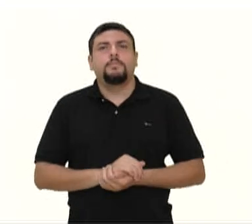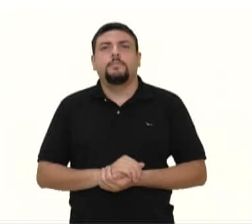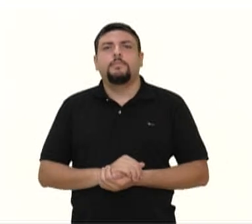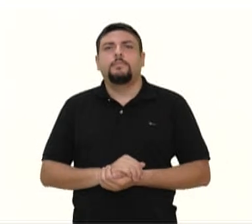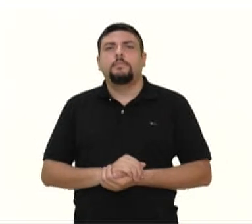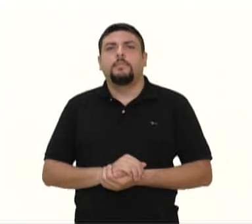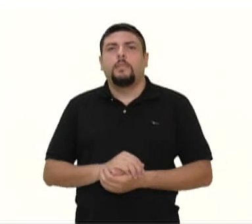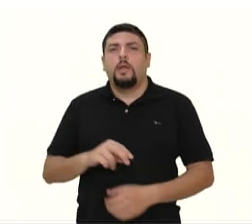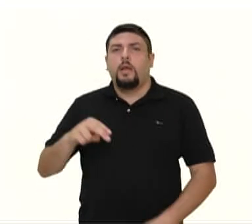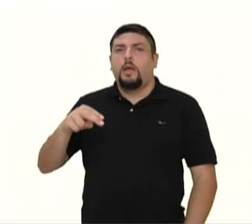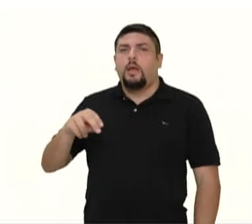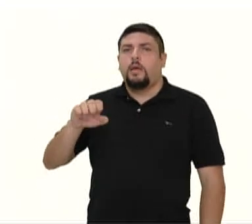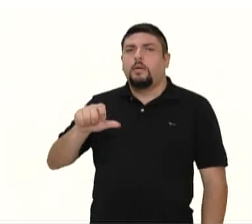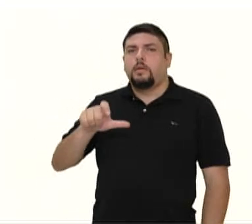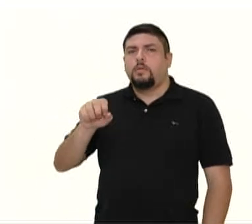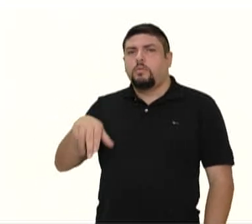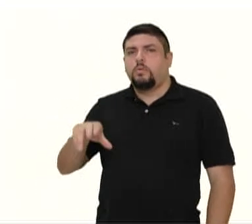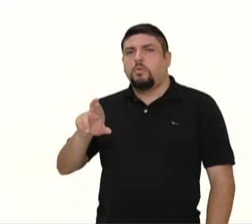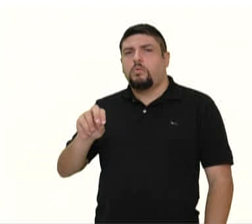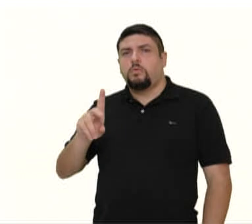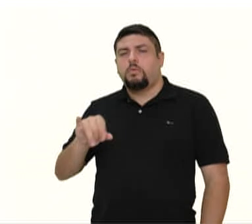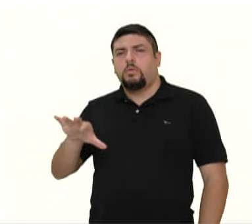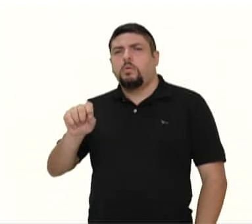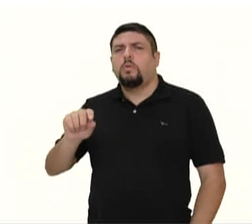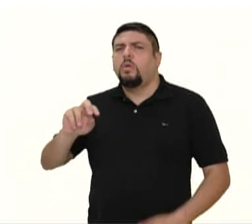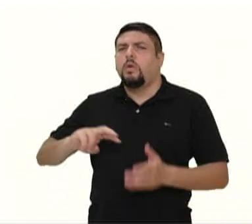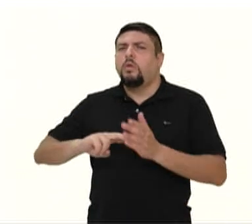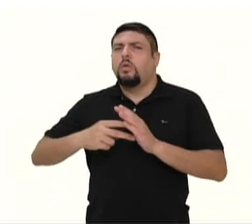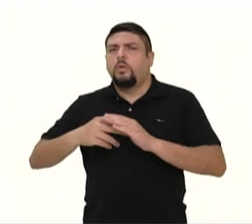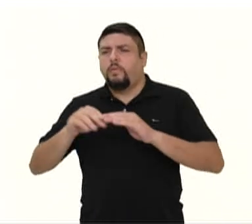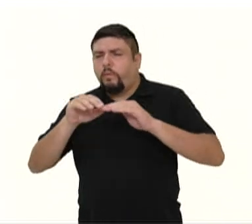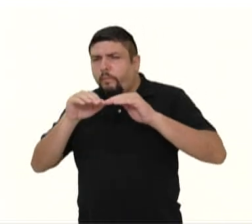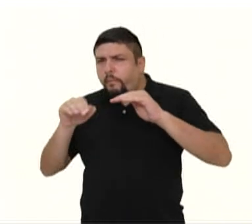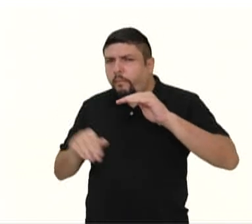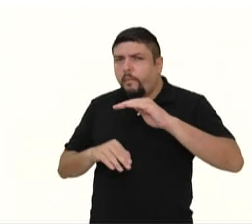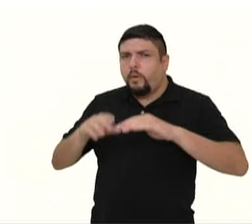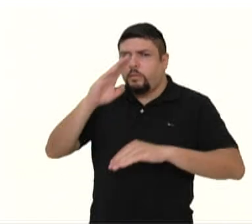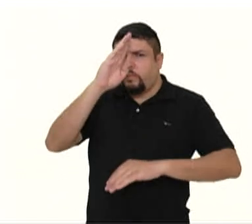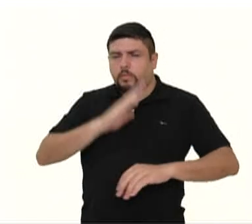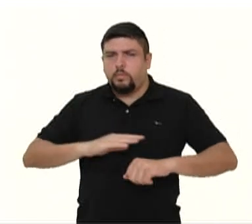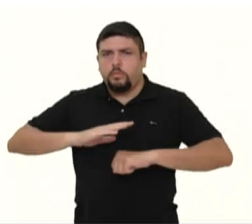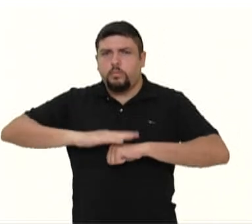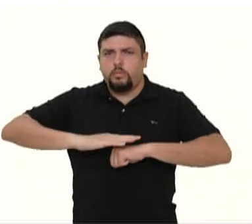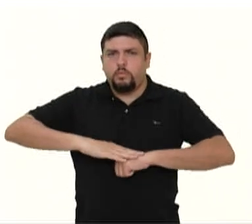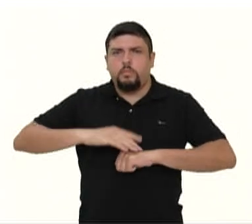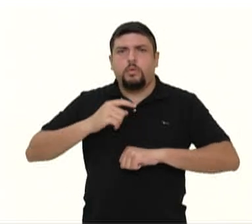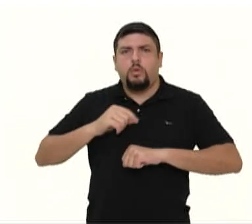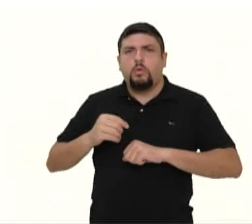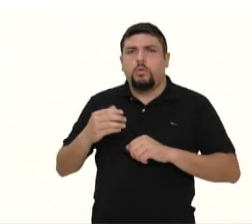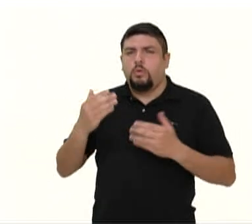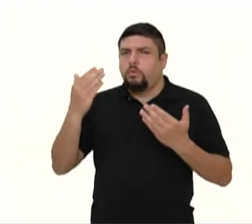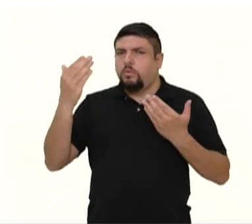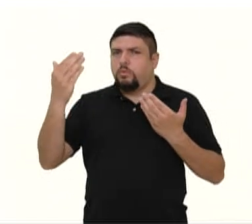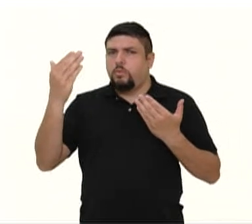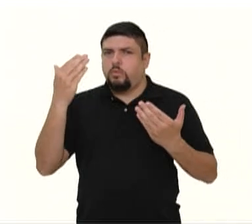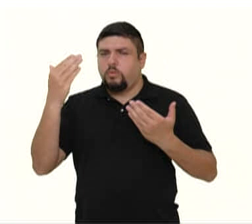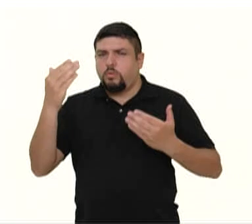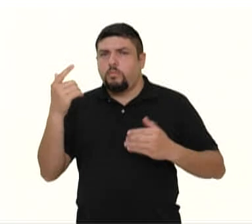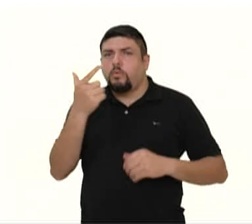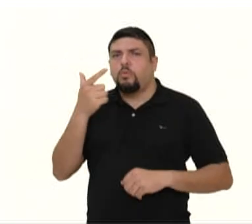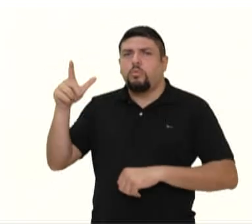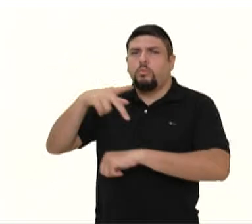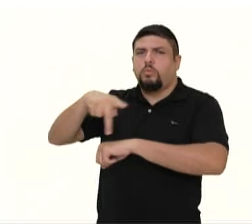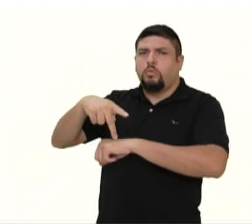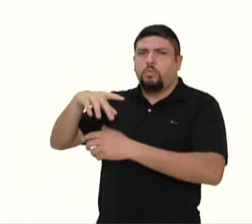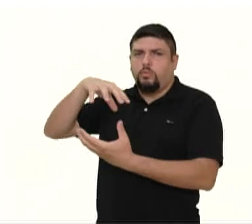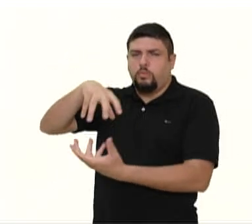Nelson Rodrigues, é a inferioridade em que o brasileiro se coloca voluntariamente em face do resto do